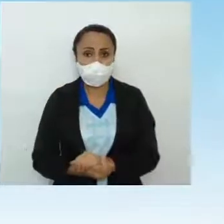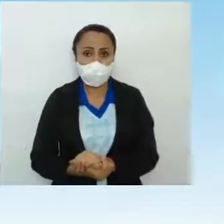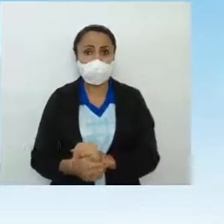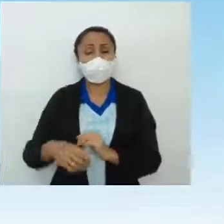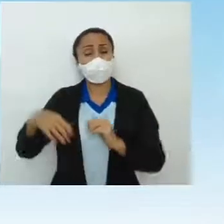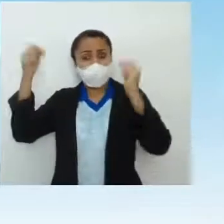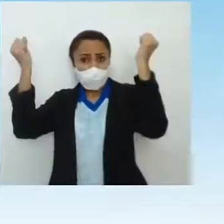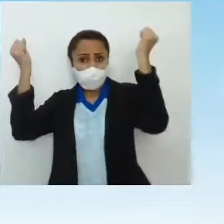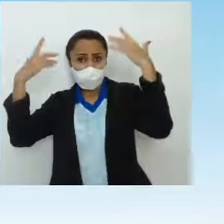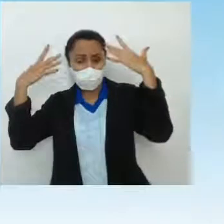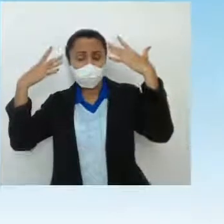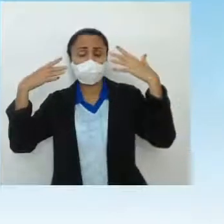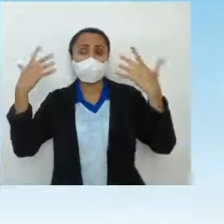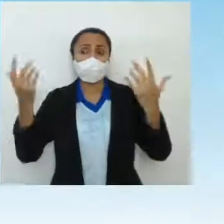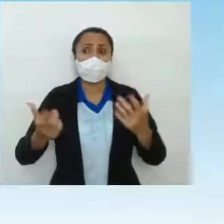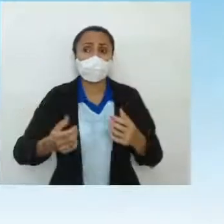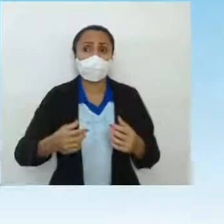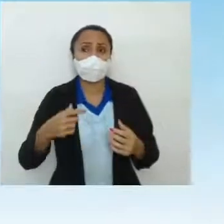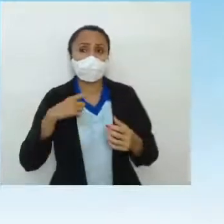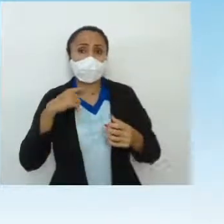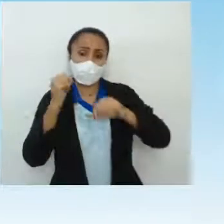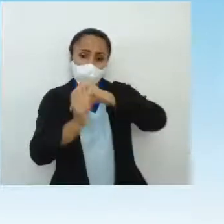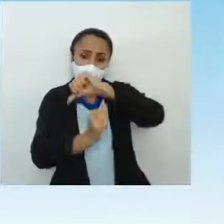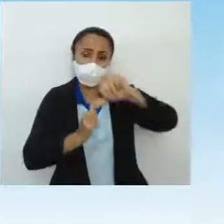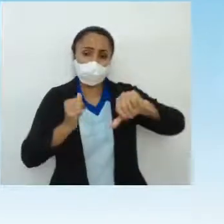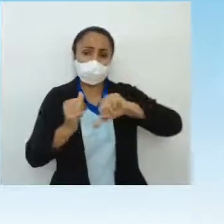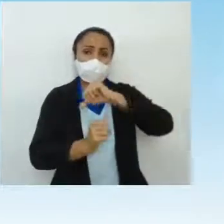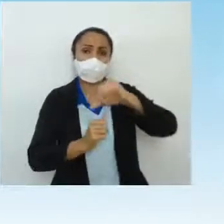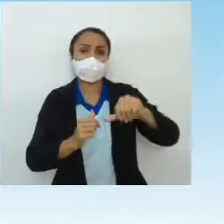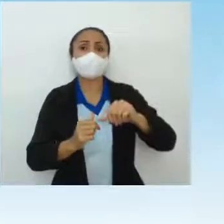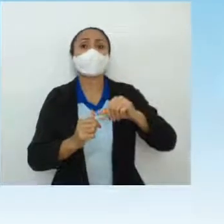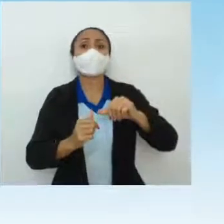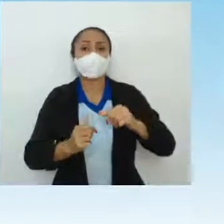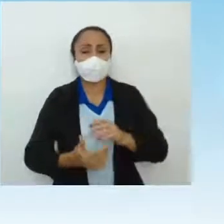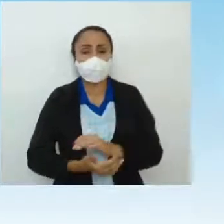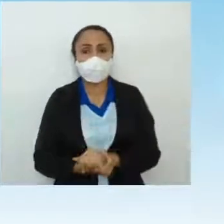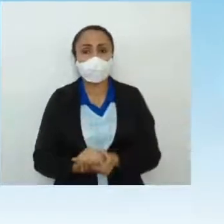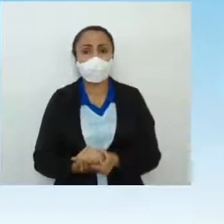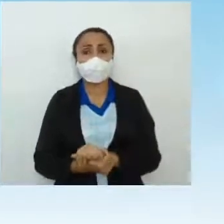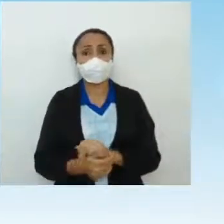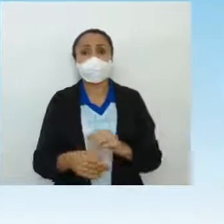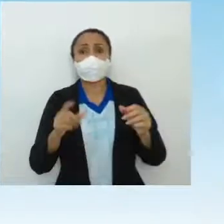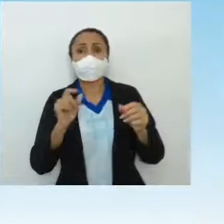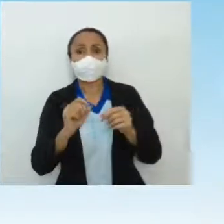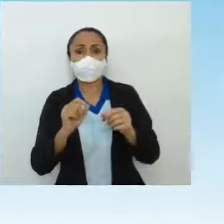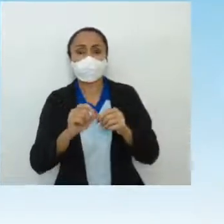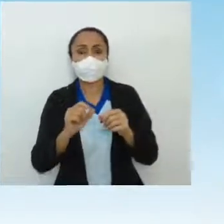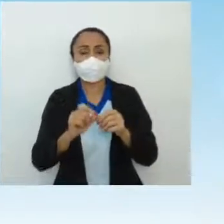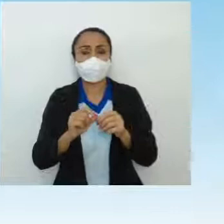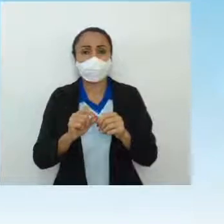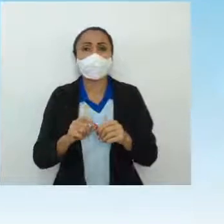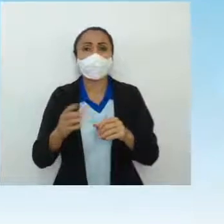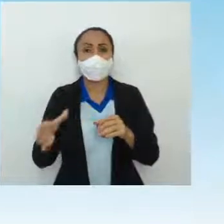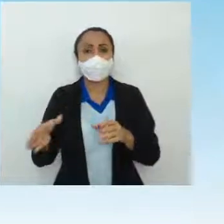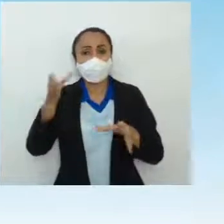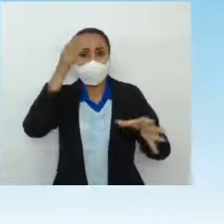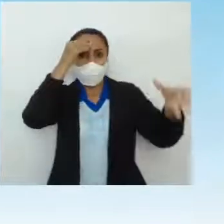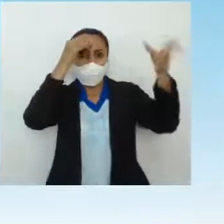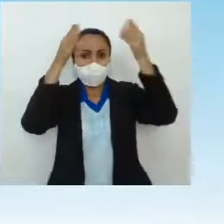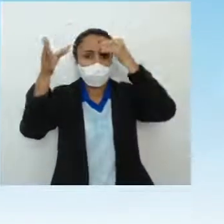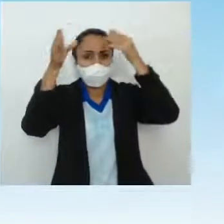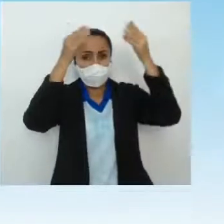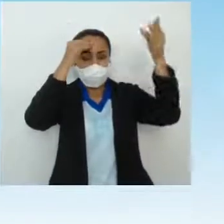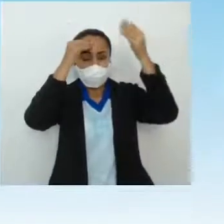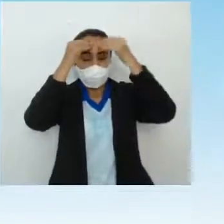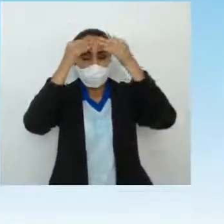que provoca as transformações químicas e faz a gravações da imagem na